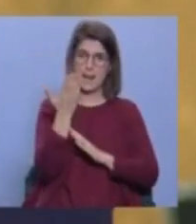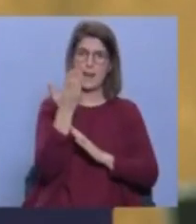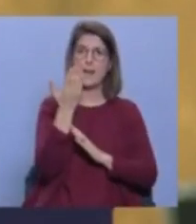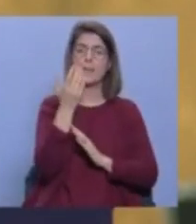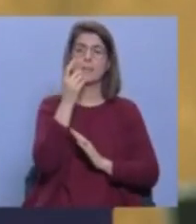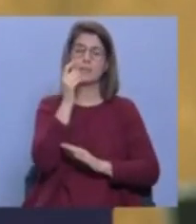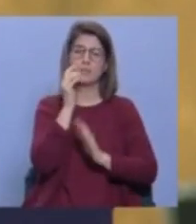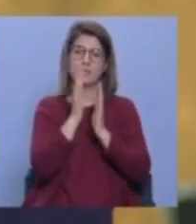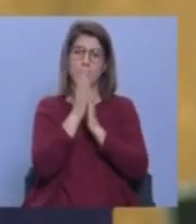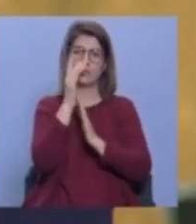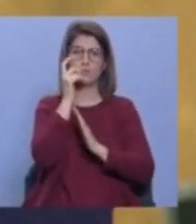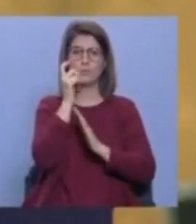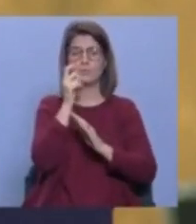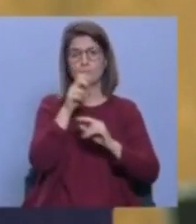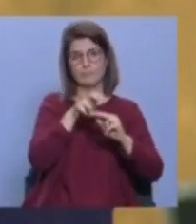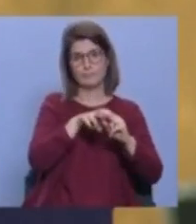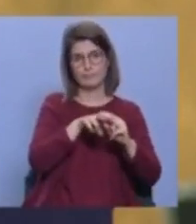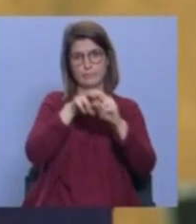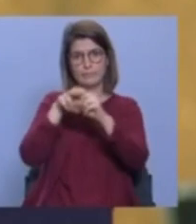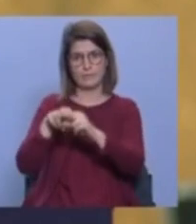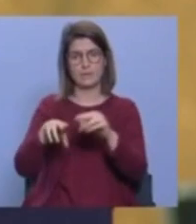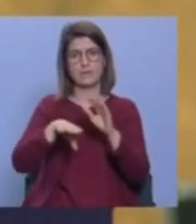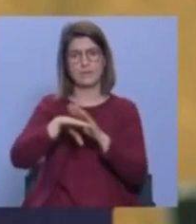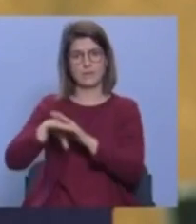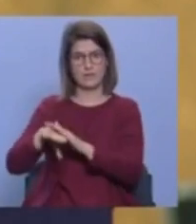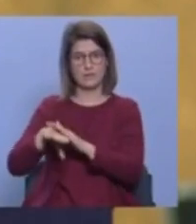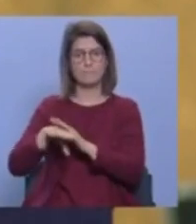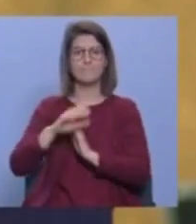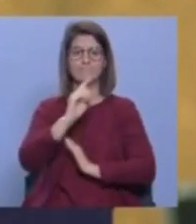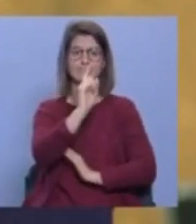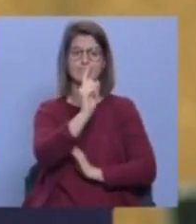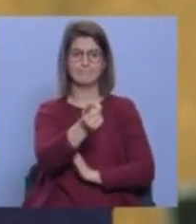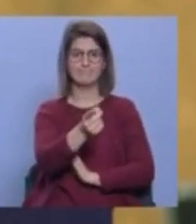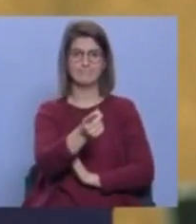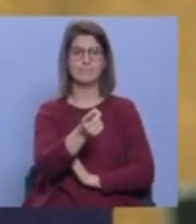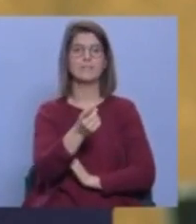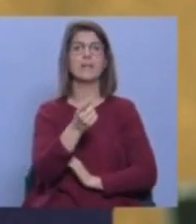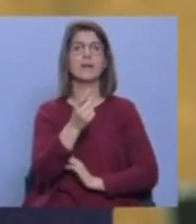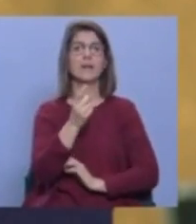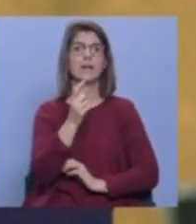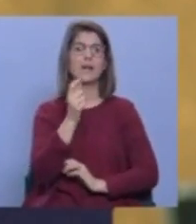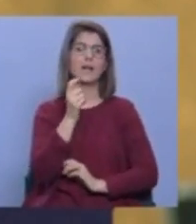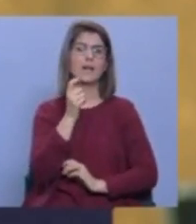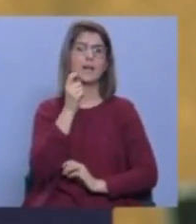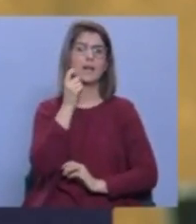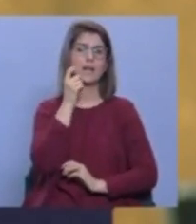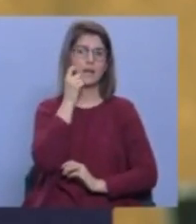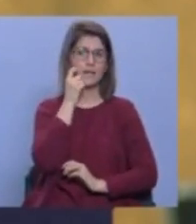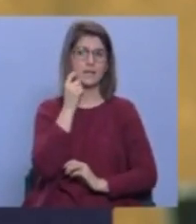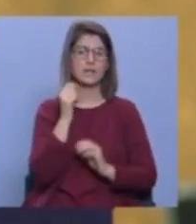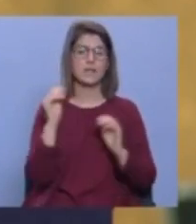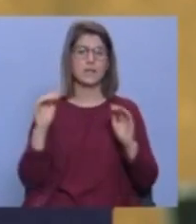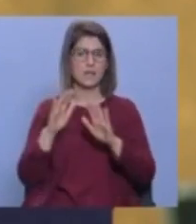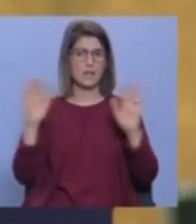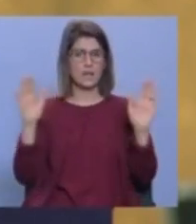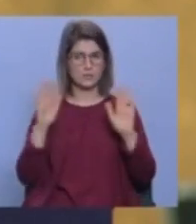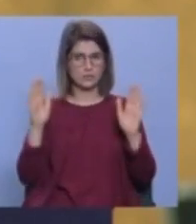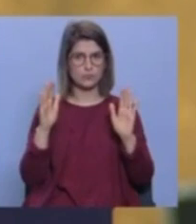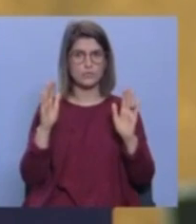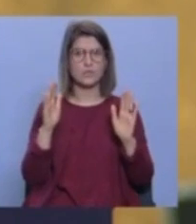Deus, tendo sob o seu domínio os anjos, as